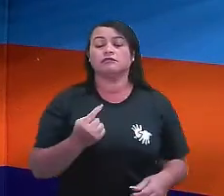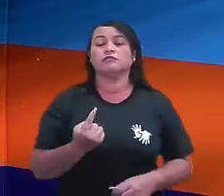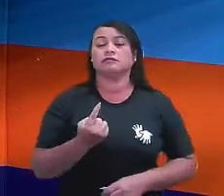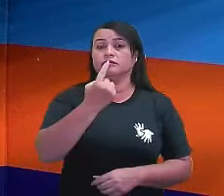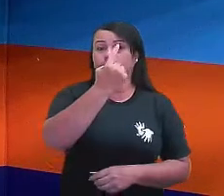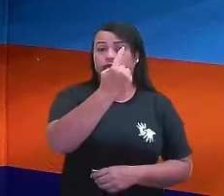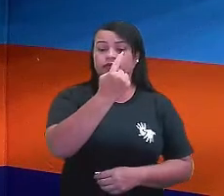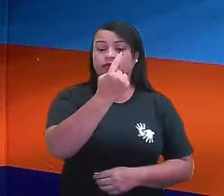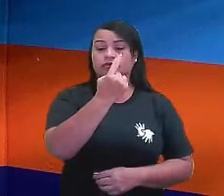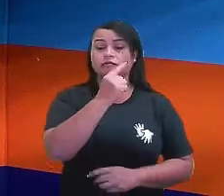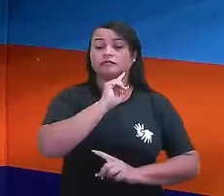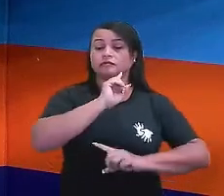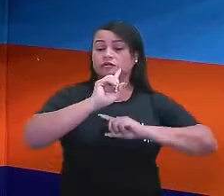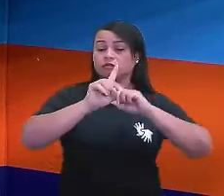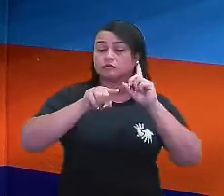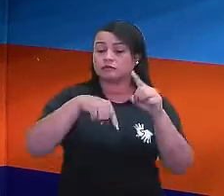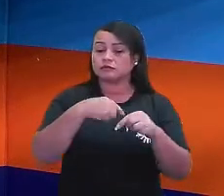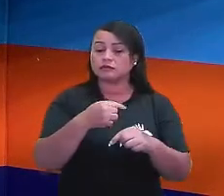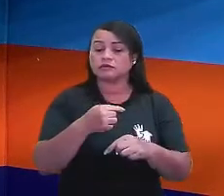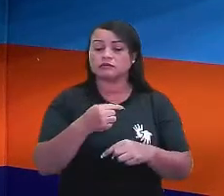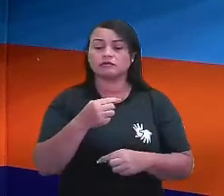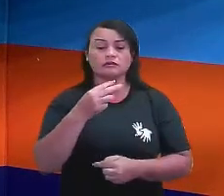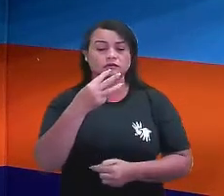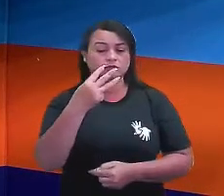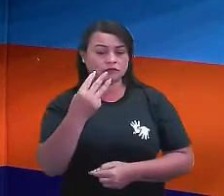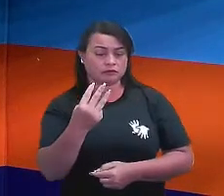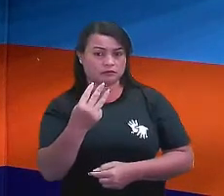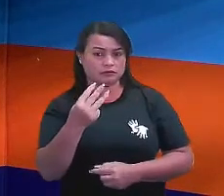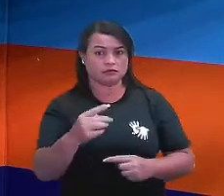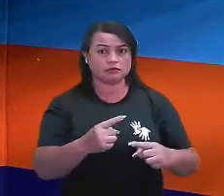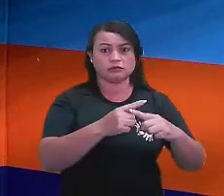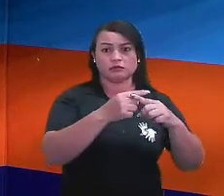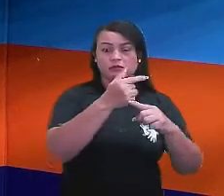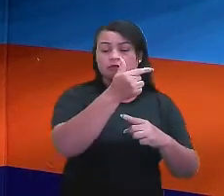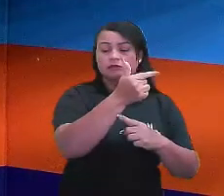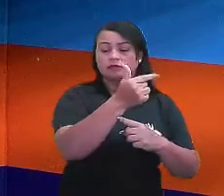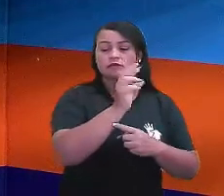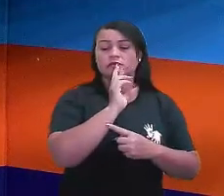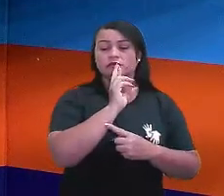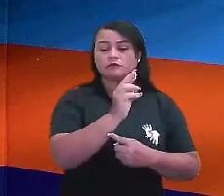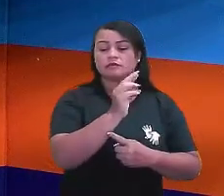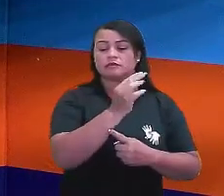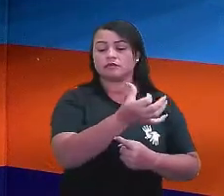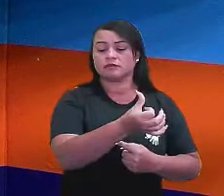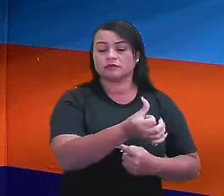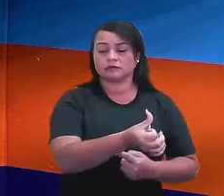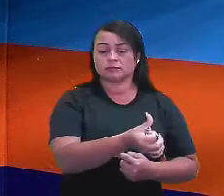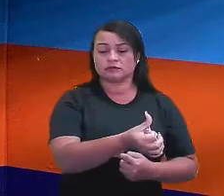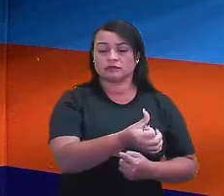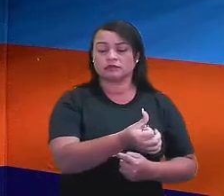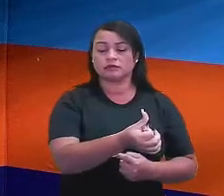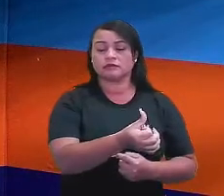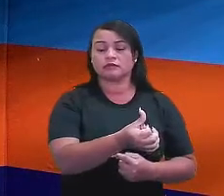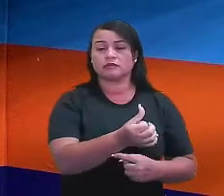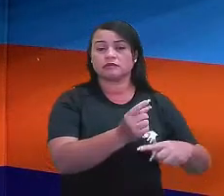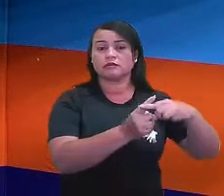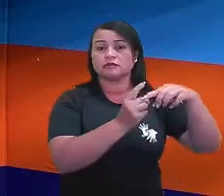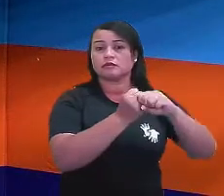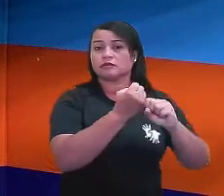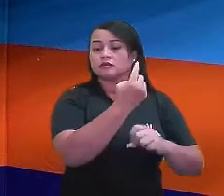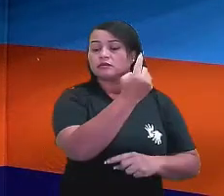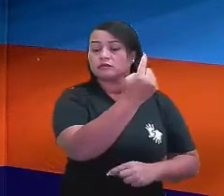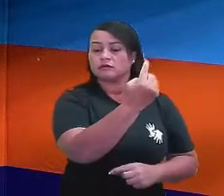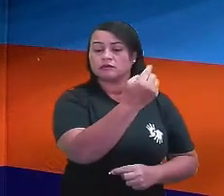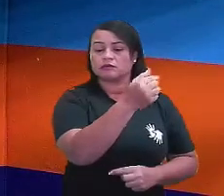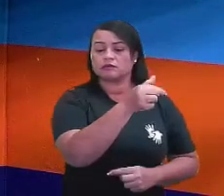cá. Depois, eu vou pegar o 3 vezes 2, que vai dar 6. E vou somar com um daqui,